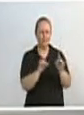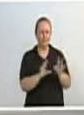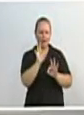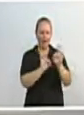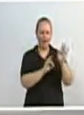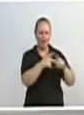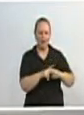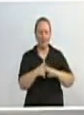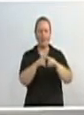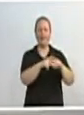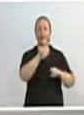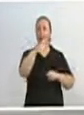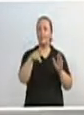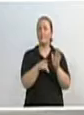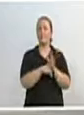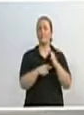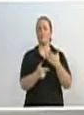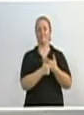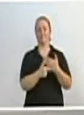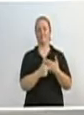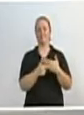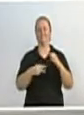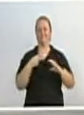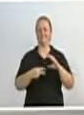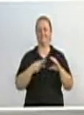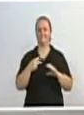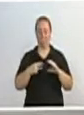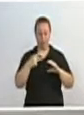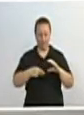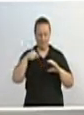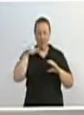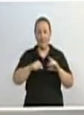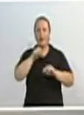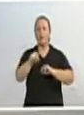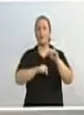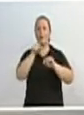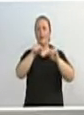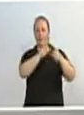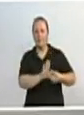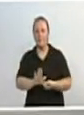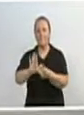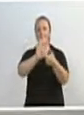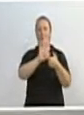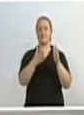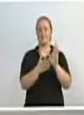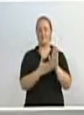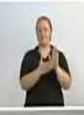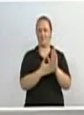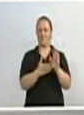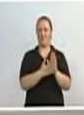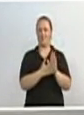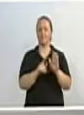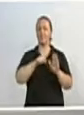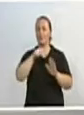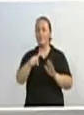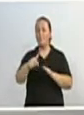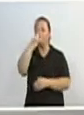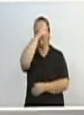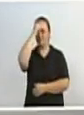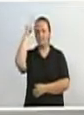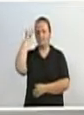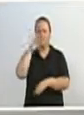do Legislativo. O Legislativo é a caixa de ressonância das diversas propostas. O Executivo constrói